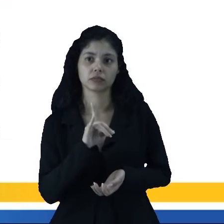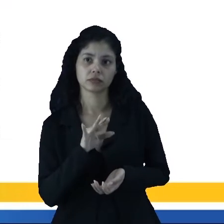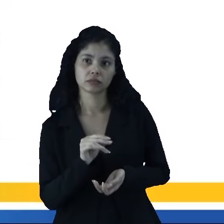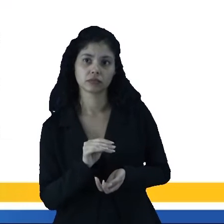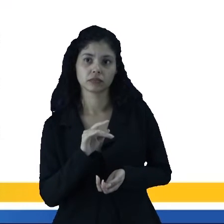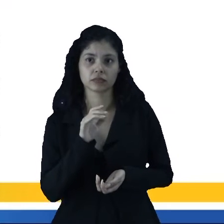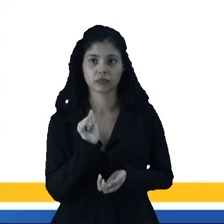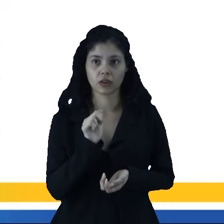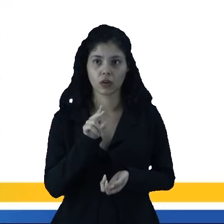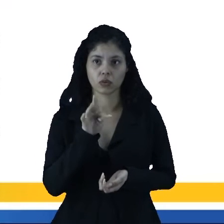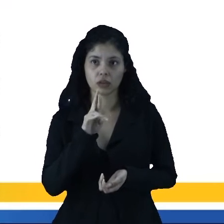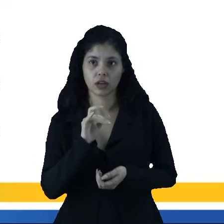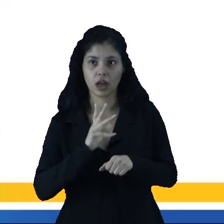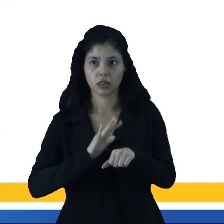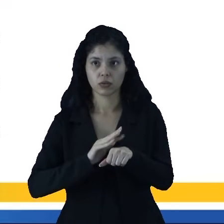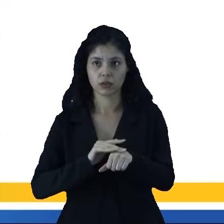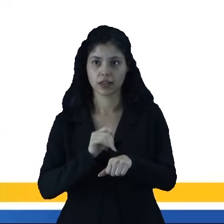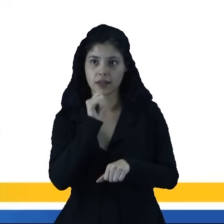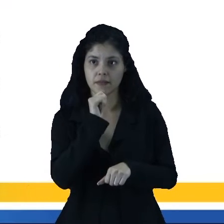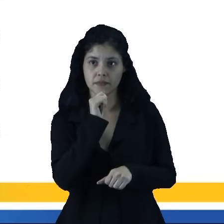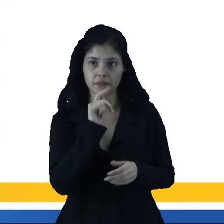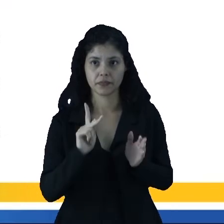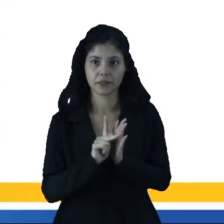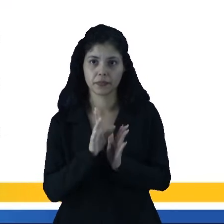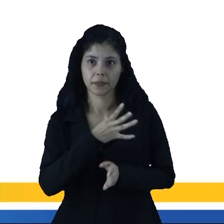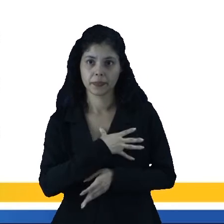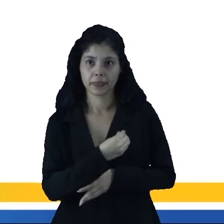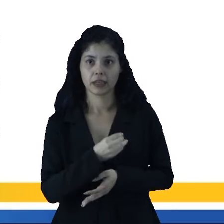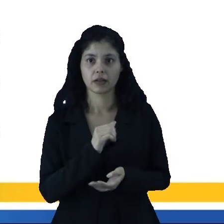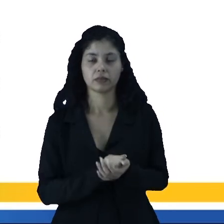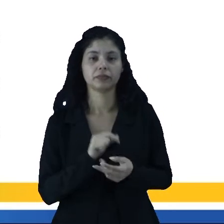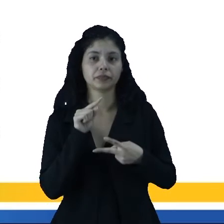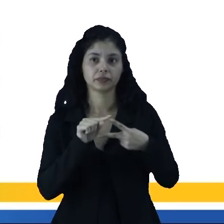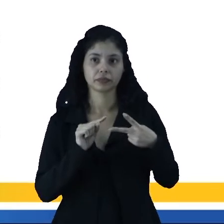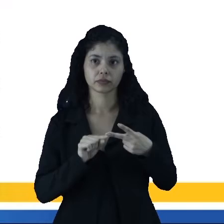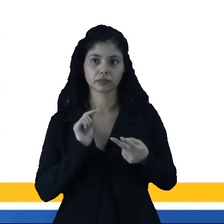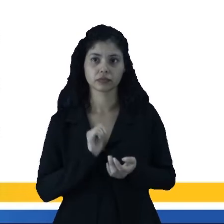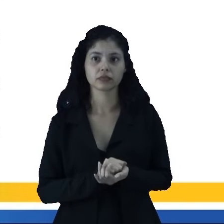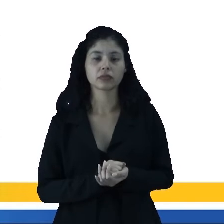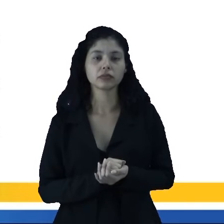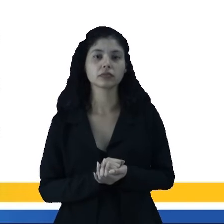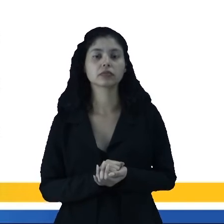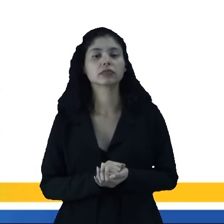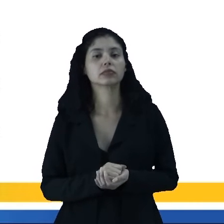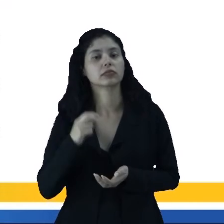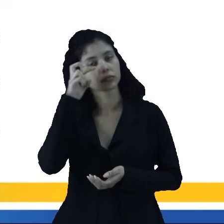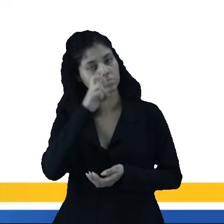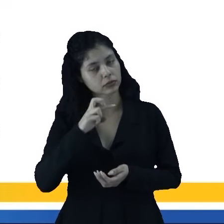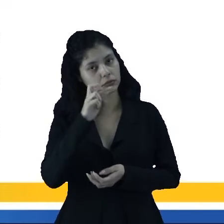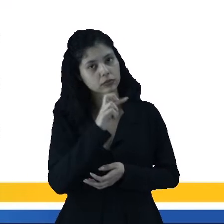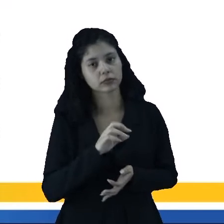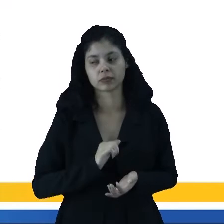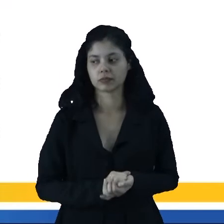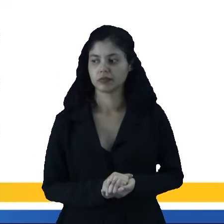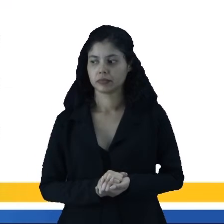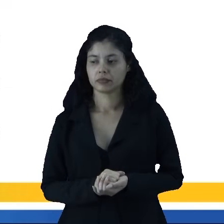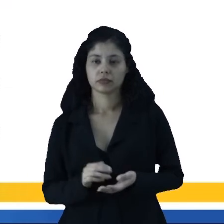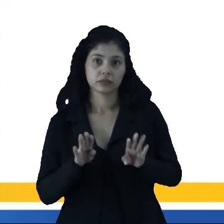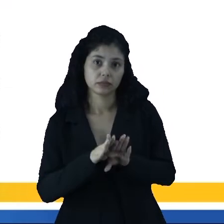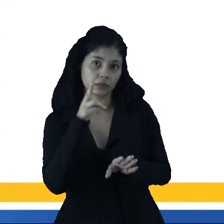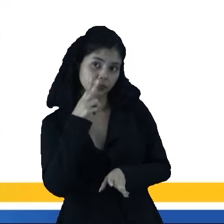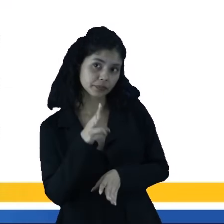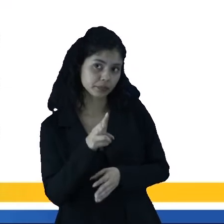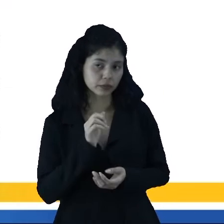codominante autossômica, pois a doença é herdada pelos filhos, ambos dos sexos. É só a gente analisar, gente, aí, ó.